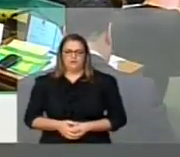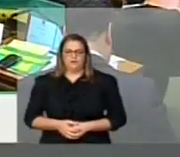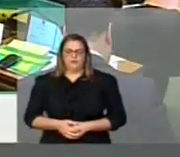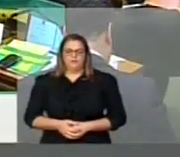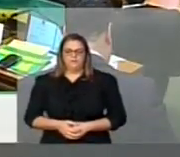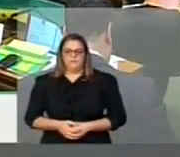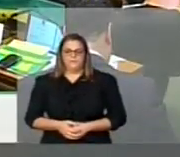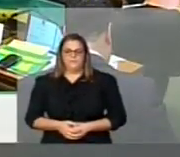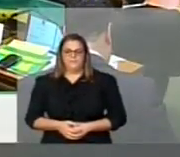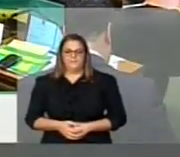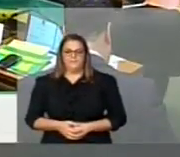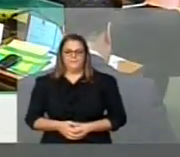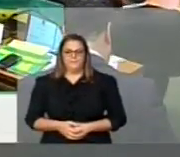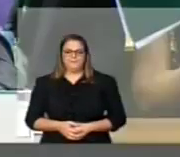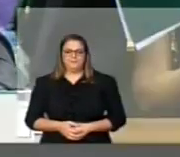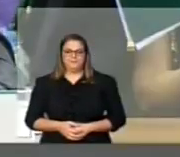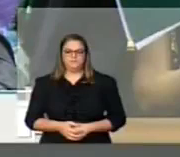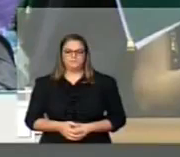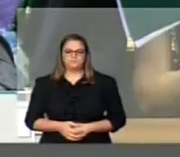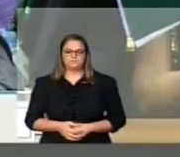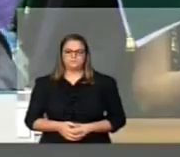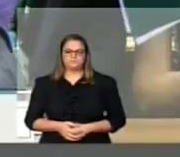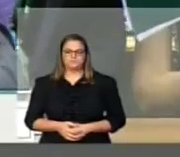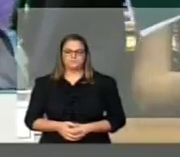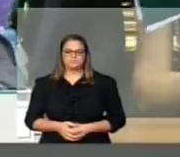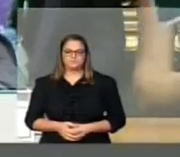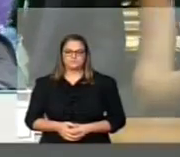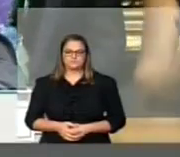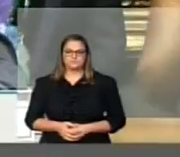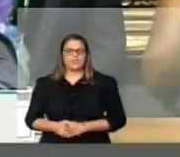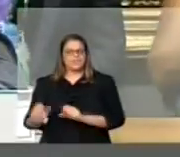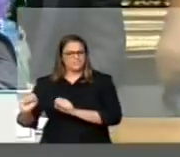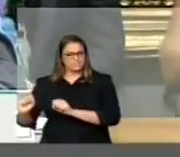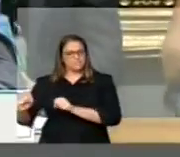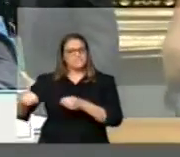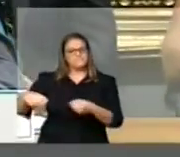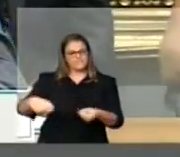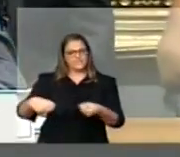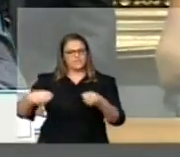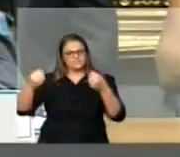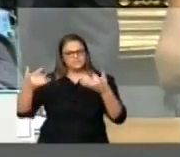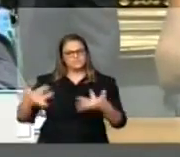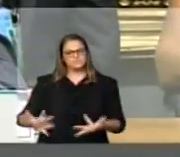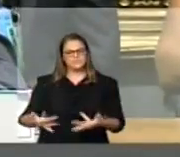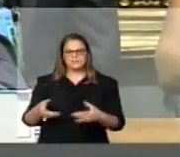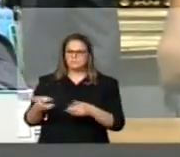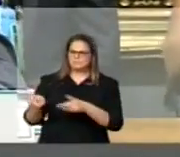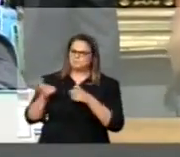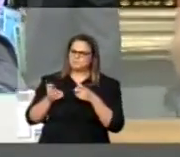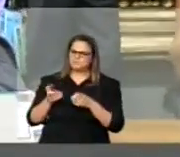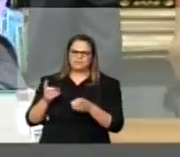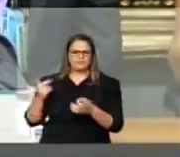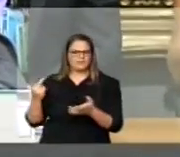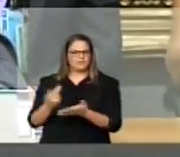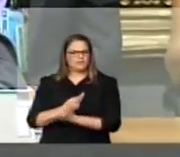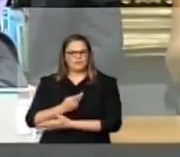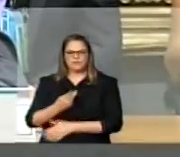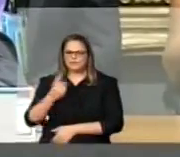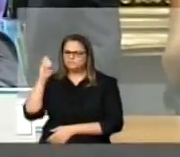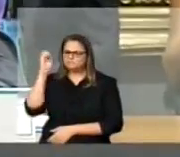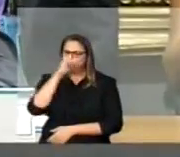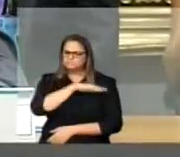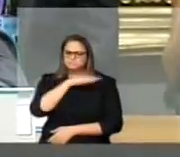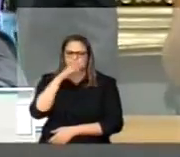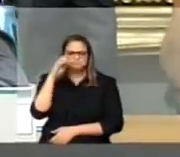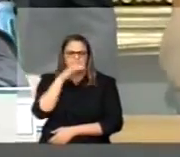A analogia trazida pela própria defesa demonstra a gravidade do atentado praticado contra a Constituição